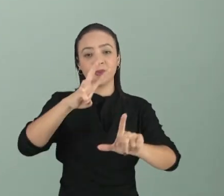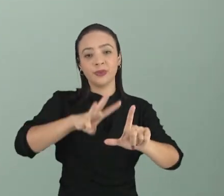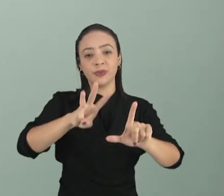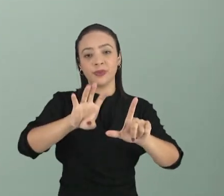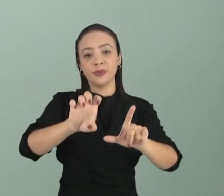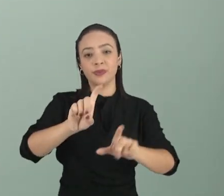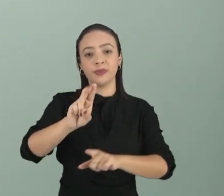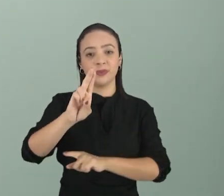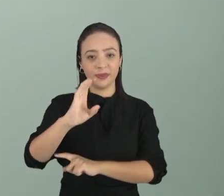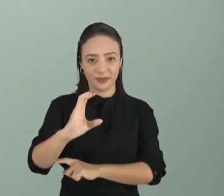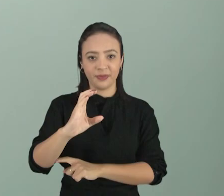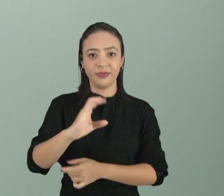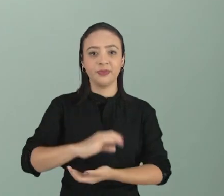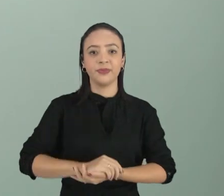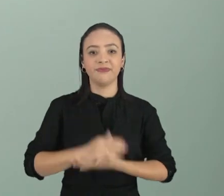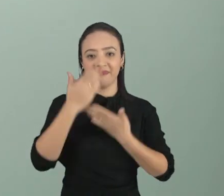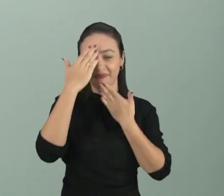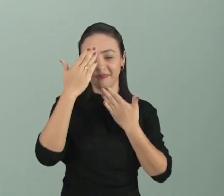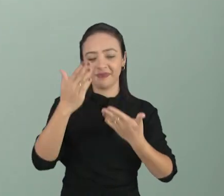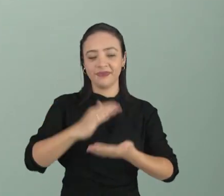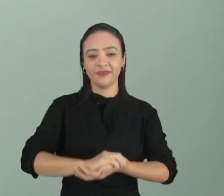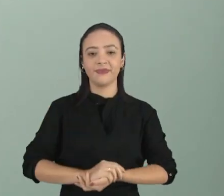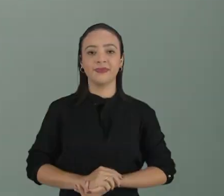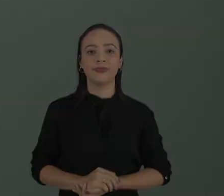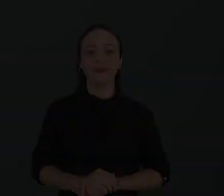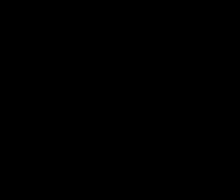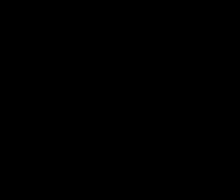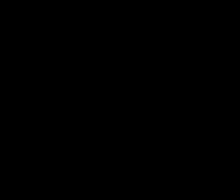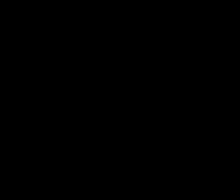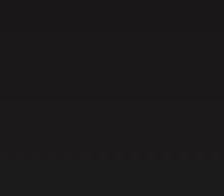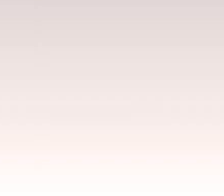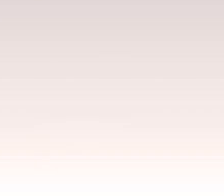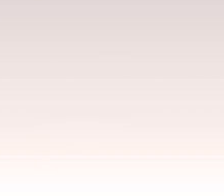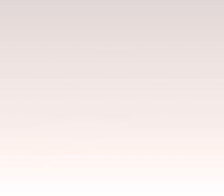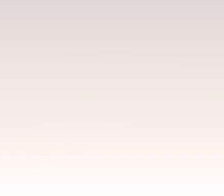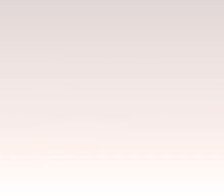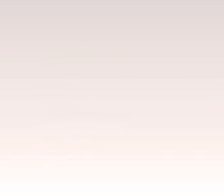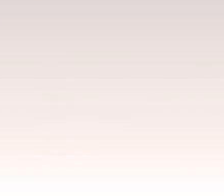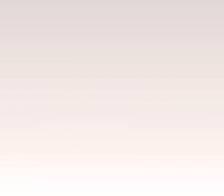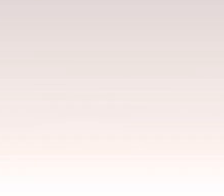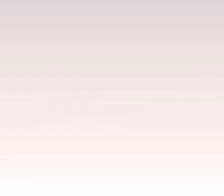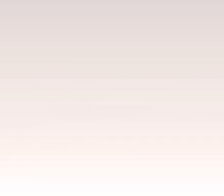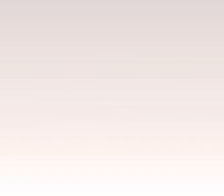acesse a plataforma EduquiAcre. Obrigada!